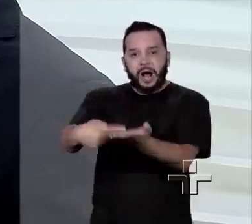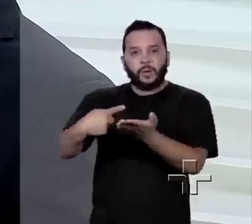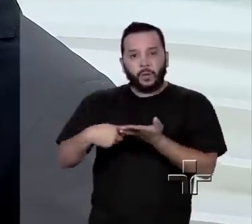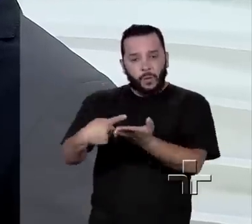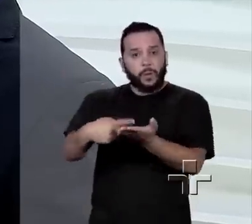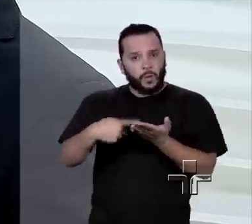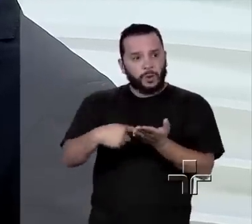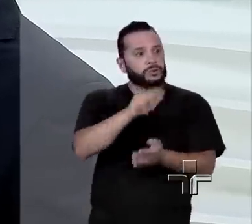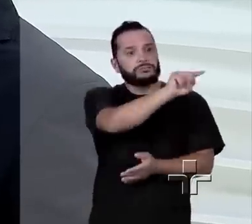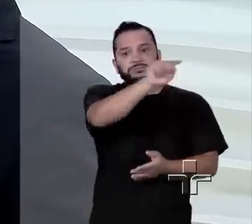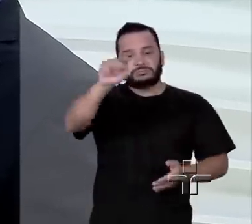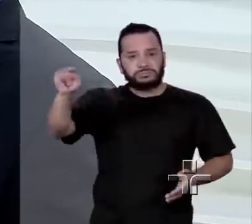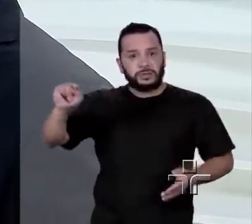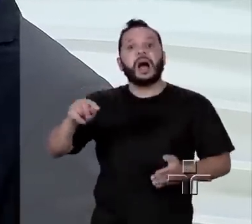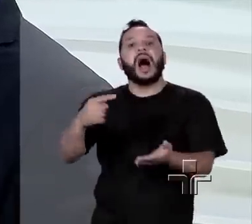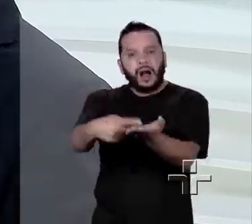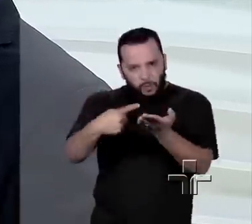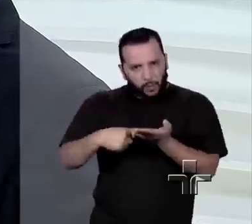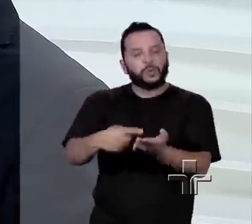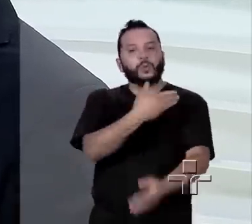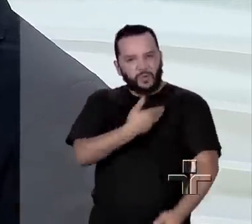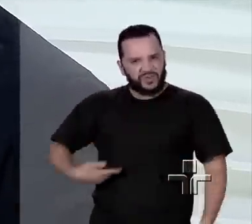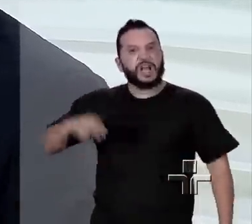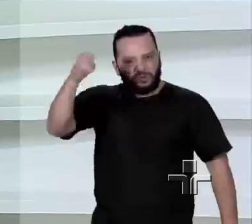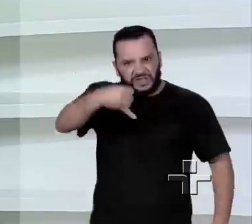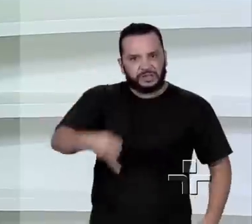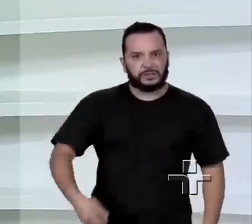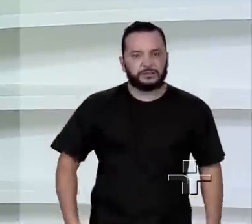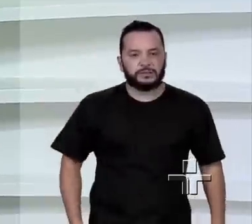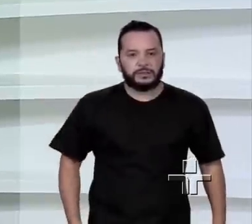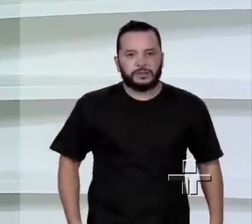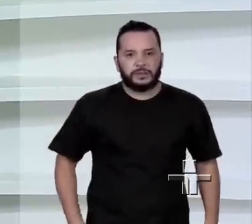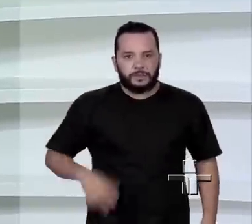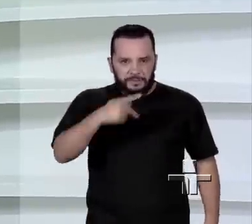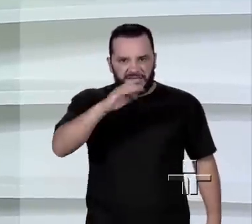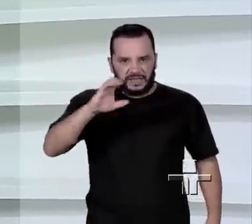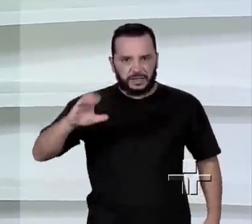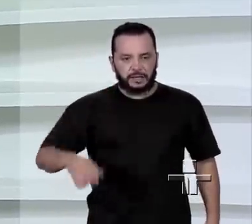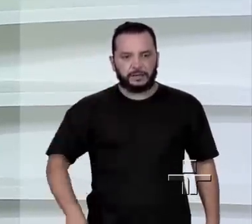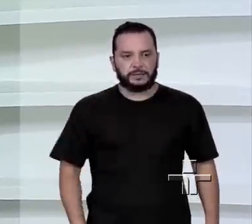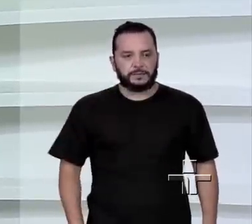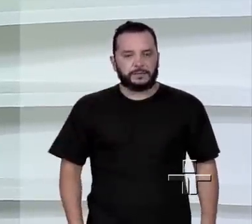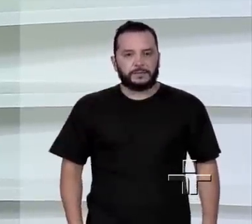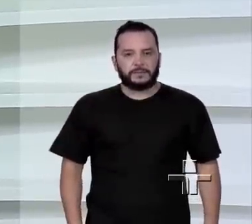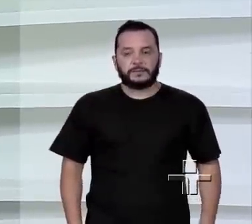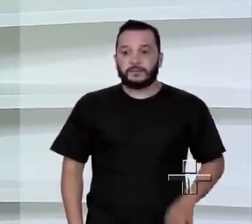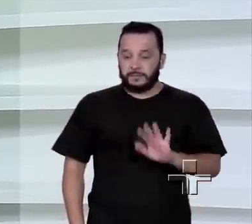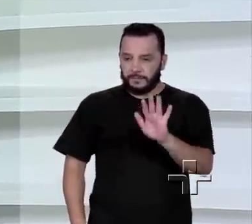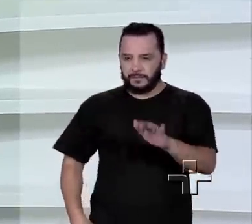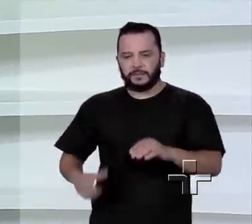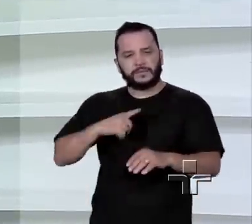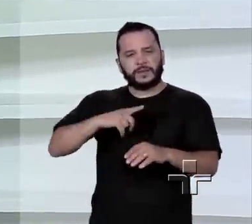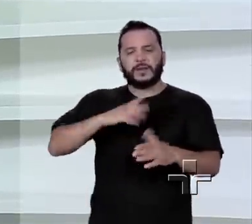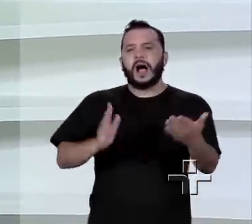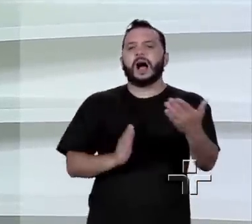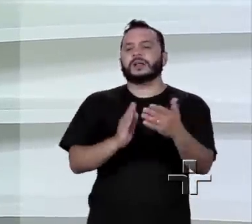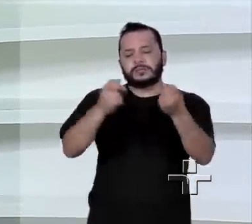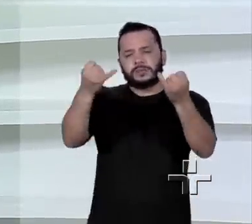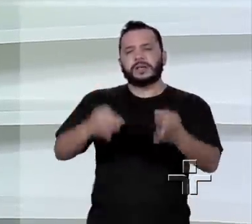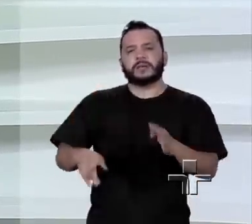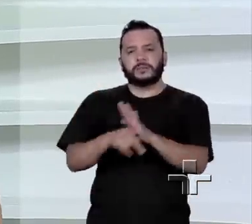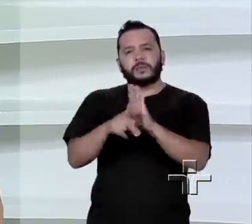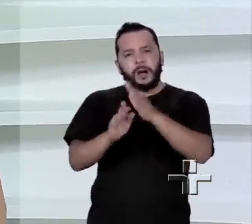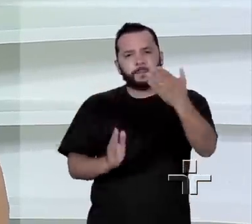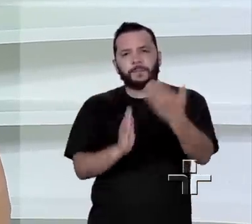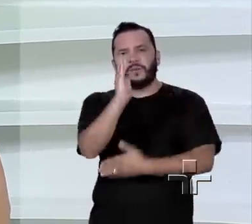não foi por nenhum comandante. Governo. Clarice. Senador, eu queria voltar um pouquinho à questão da aprovação das reformas, que o senhor estava